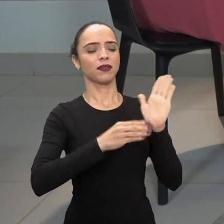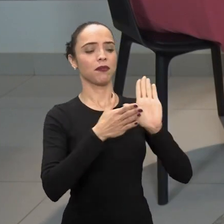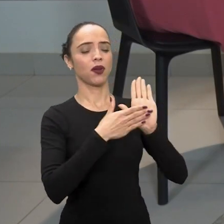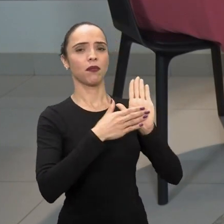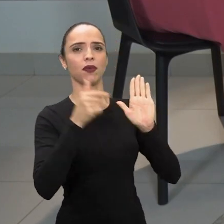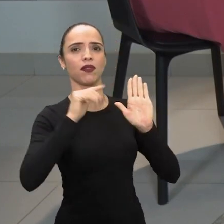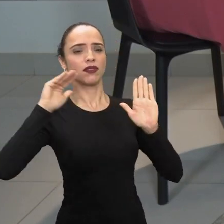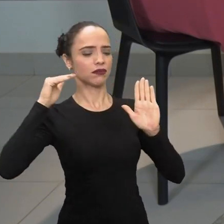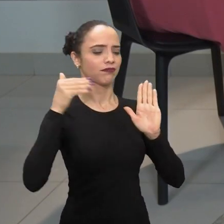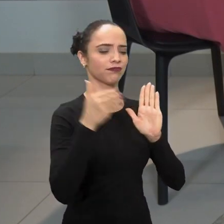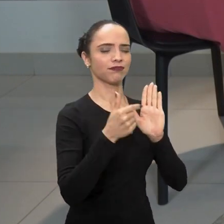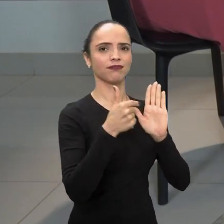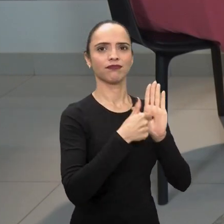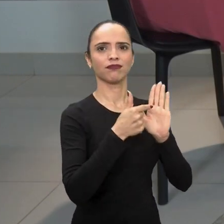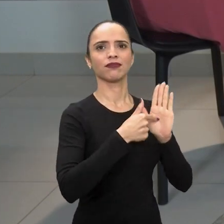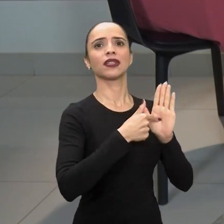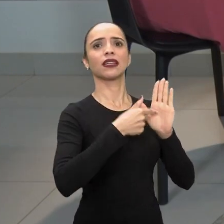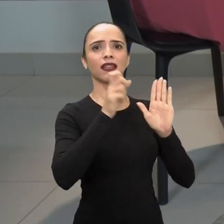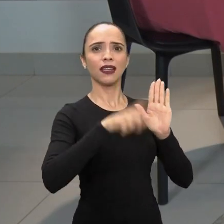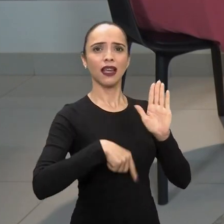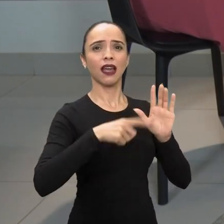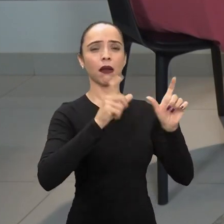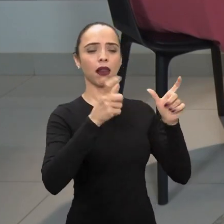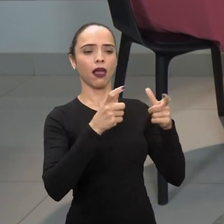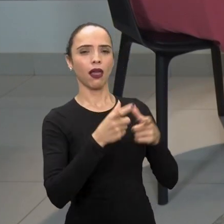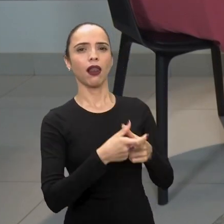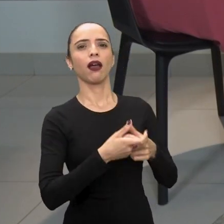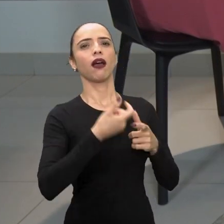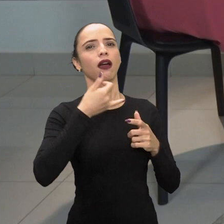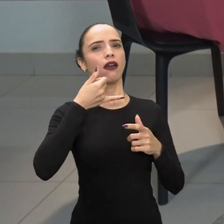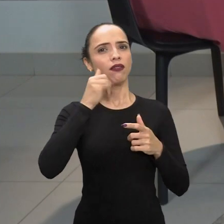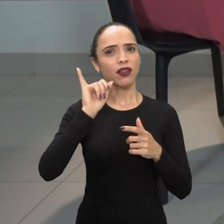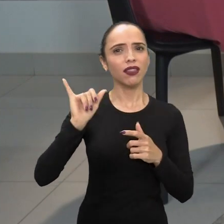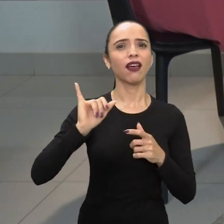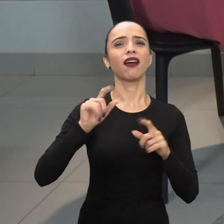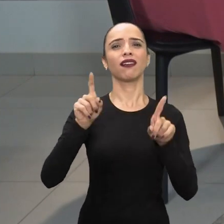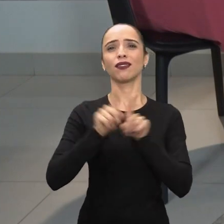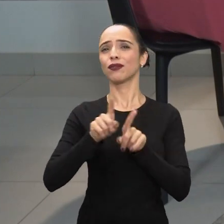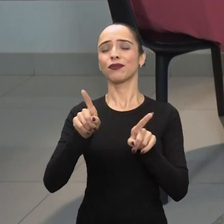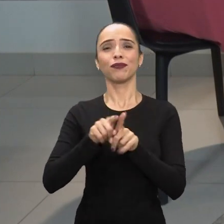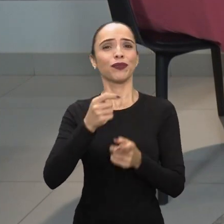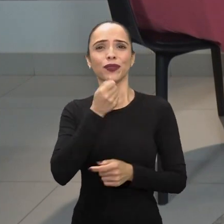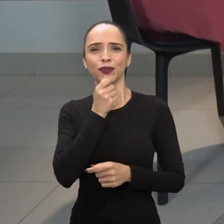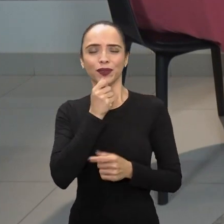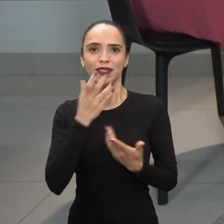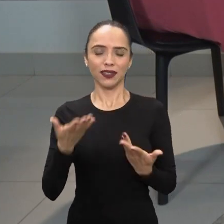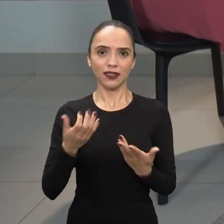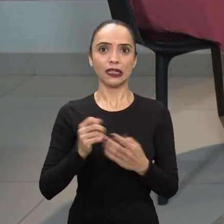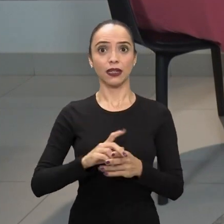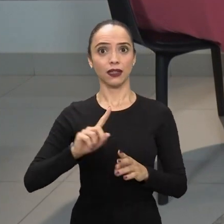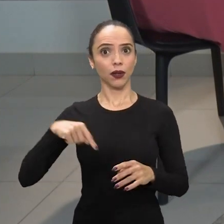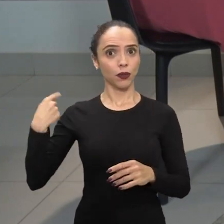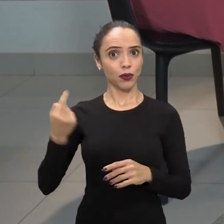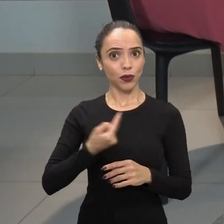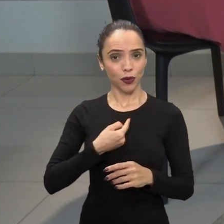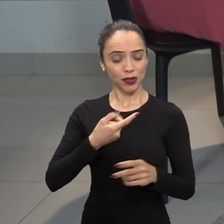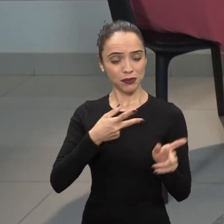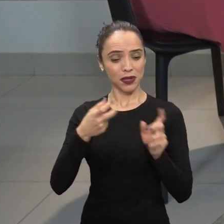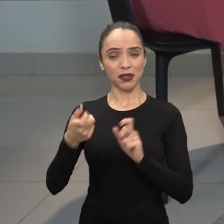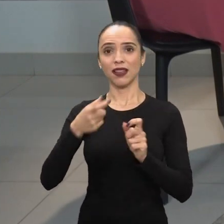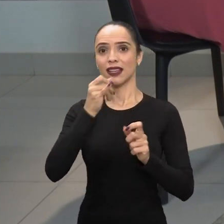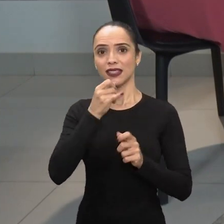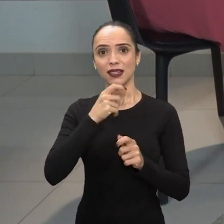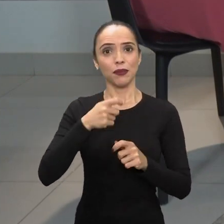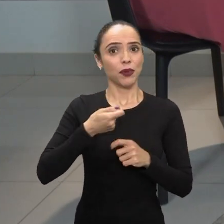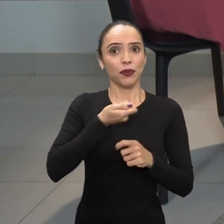ali é nos partidos mais da esquerda Algumas propostas mas Gerais mas pelo menos ele como a